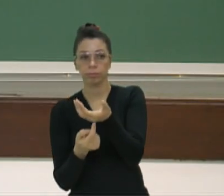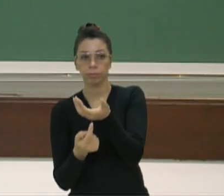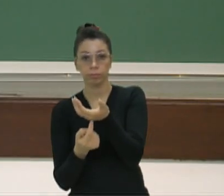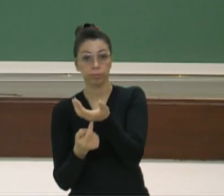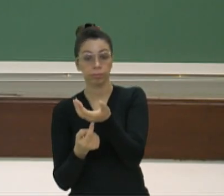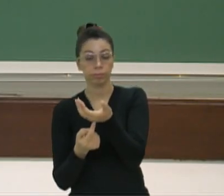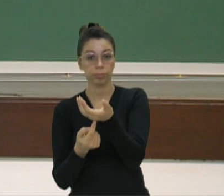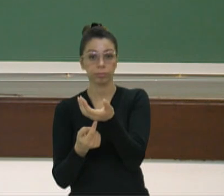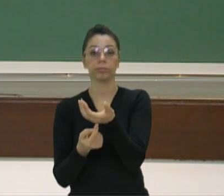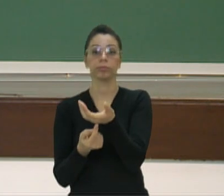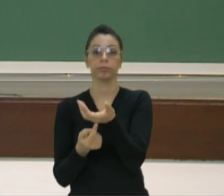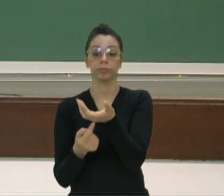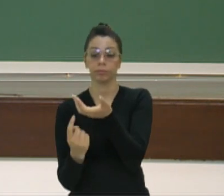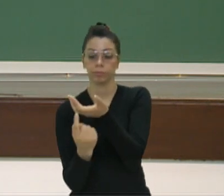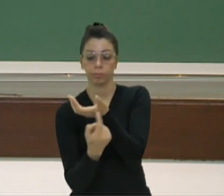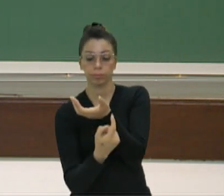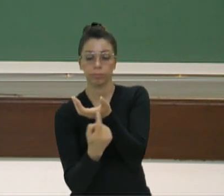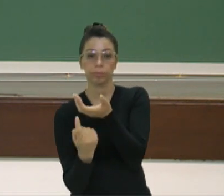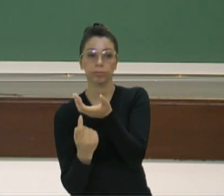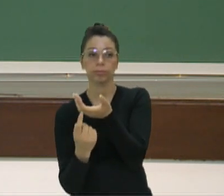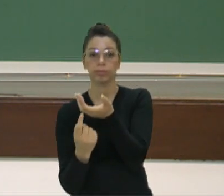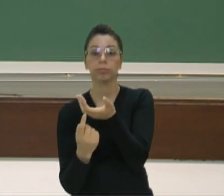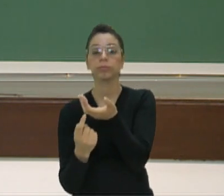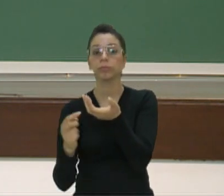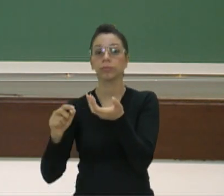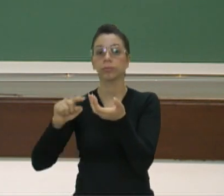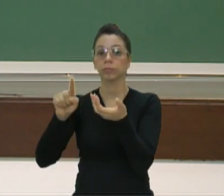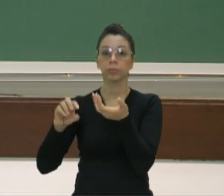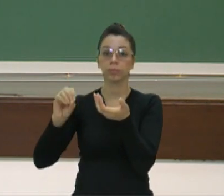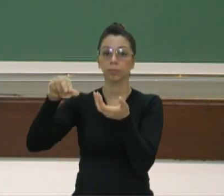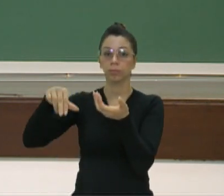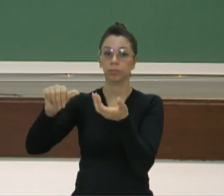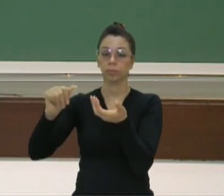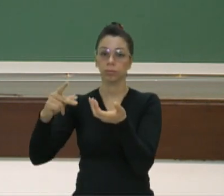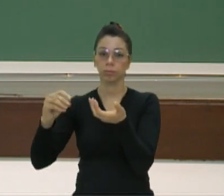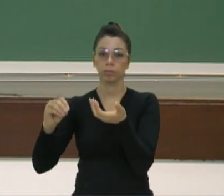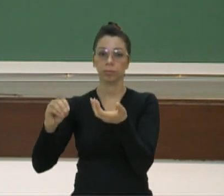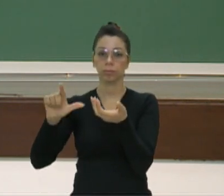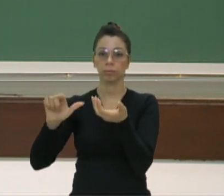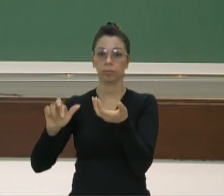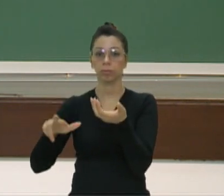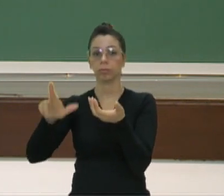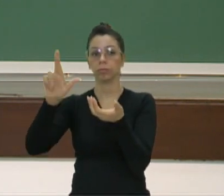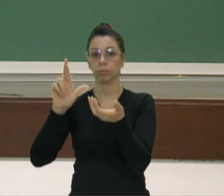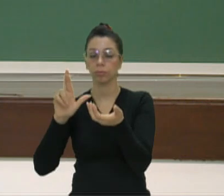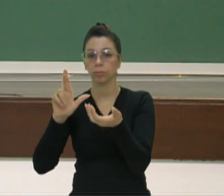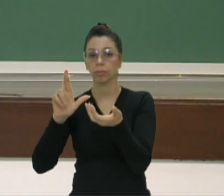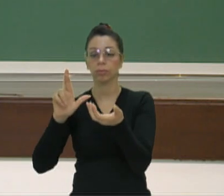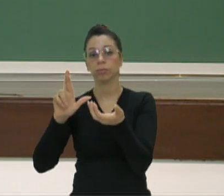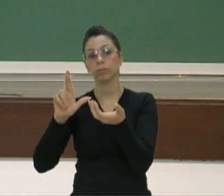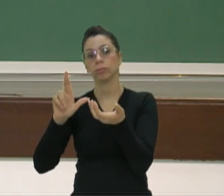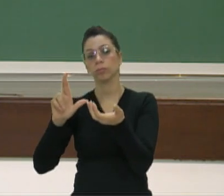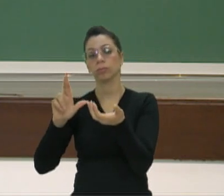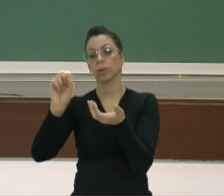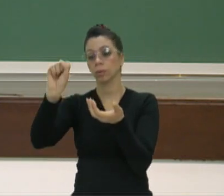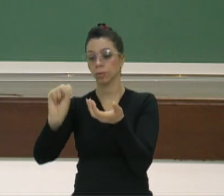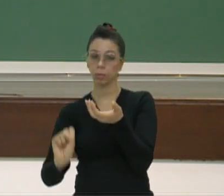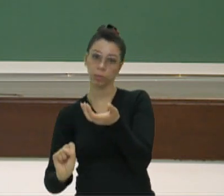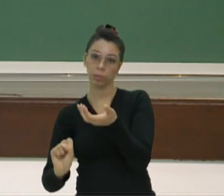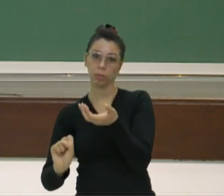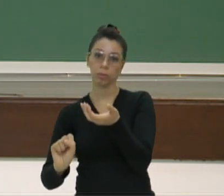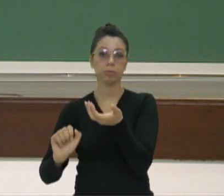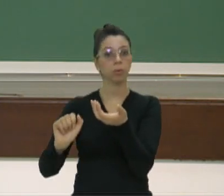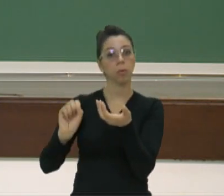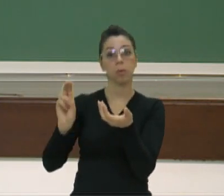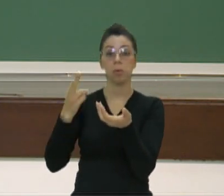igual à parte de cima, nós vamos colocar zona polar, pode ser Antártica, zona polar sul,